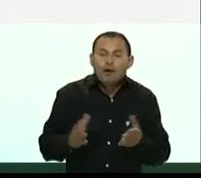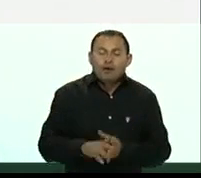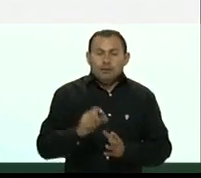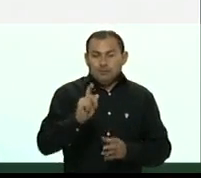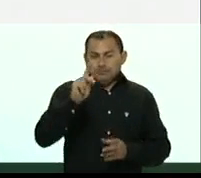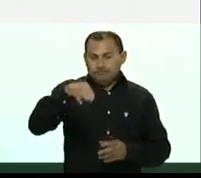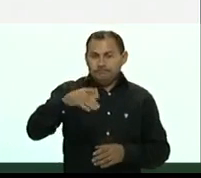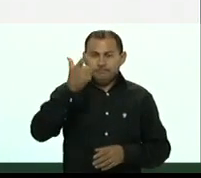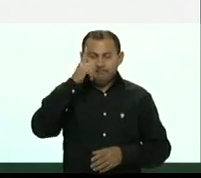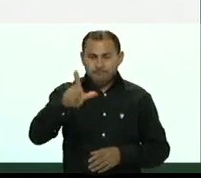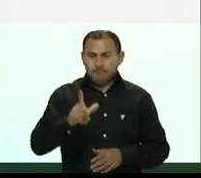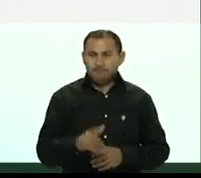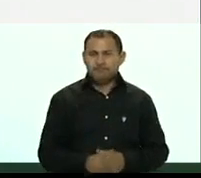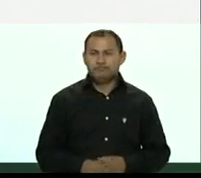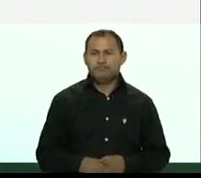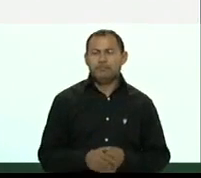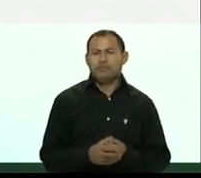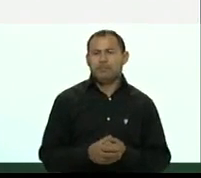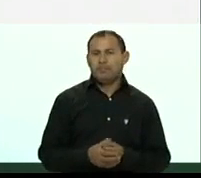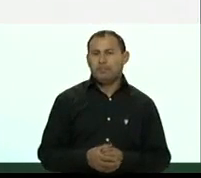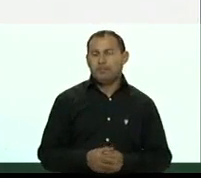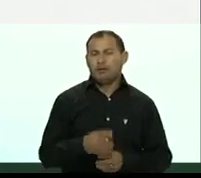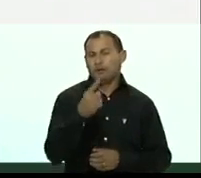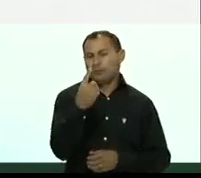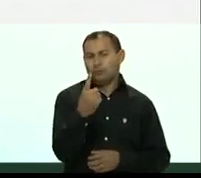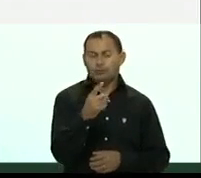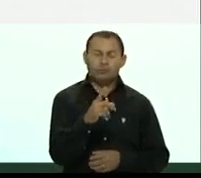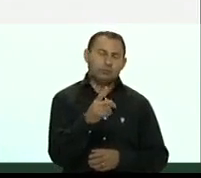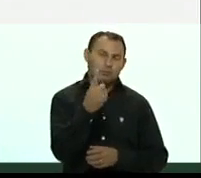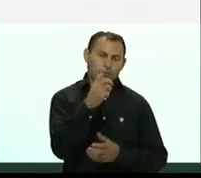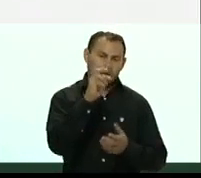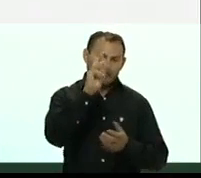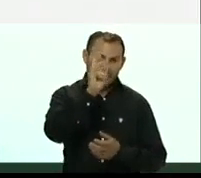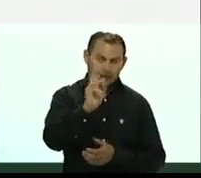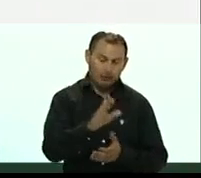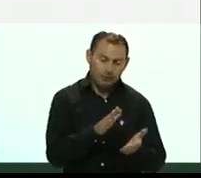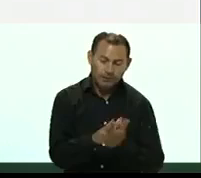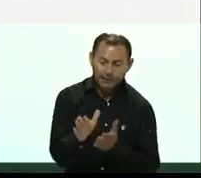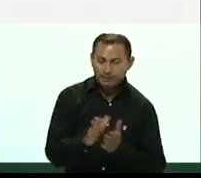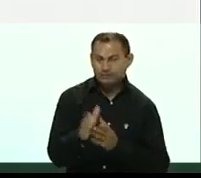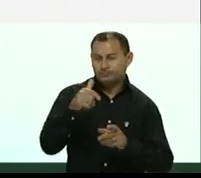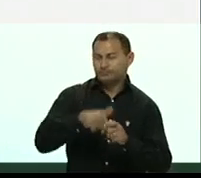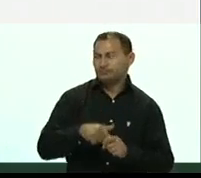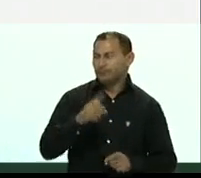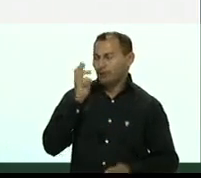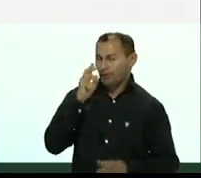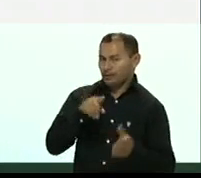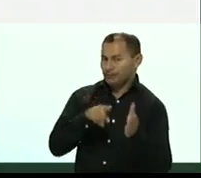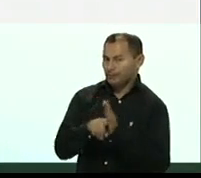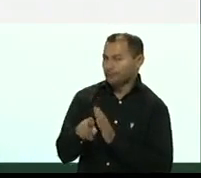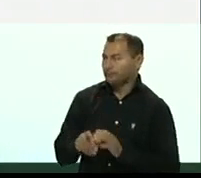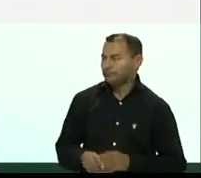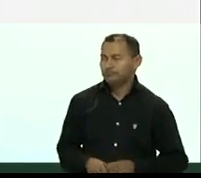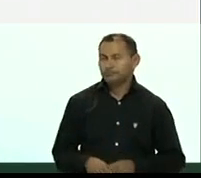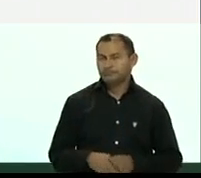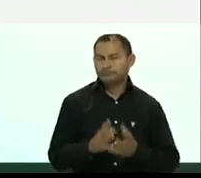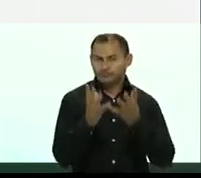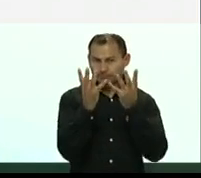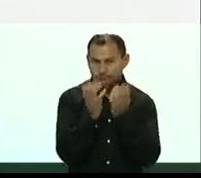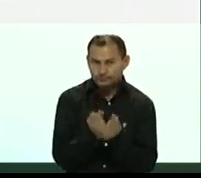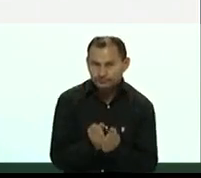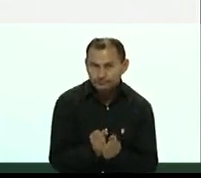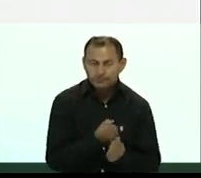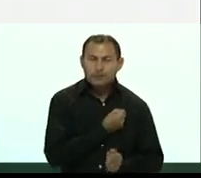quilometragem obtida por R$1 gasto em combustível? Olha essa pergunta. Então, considere